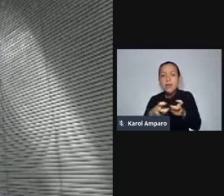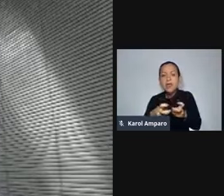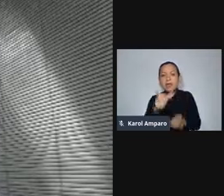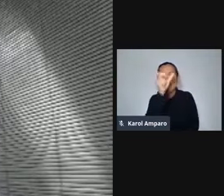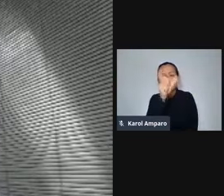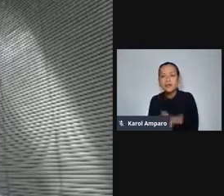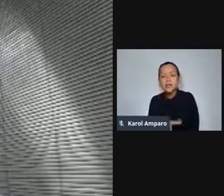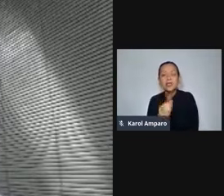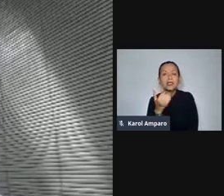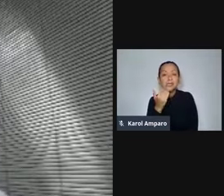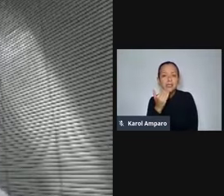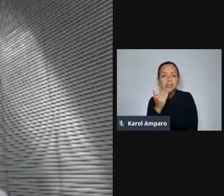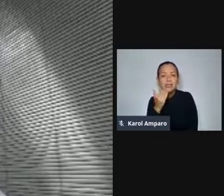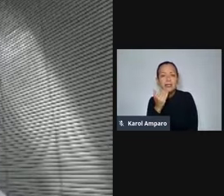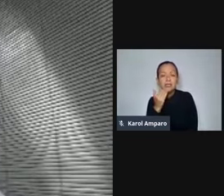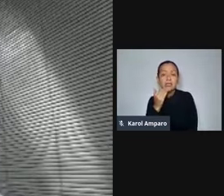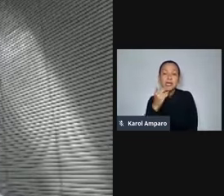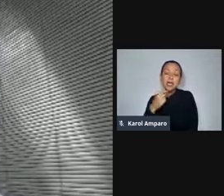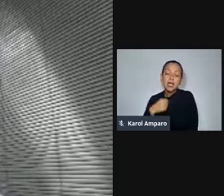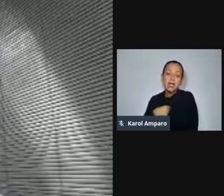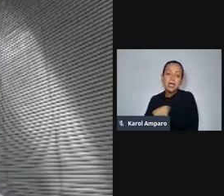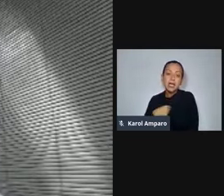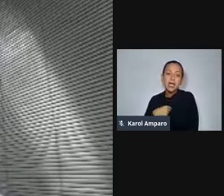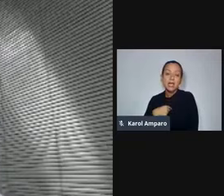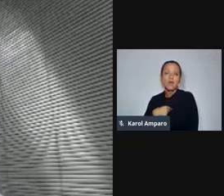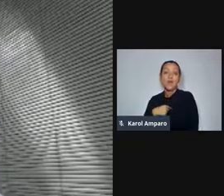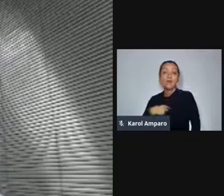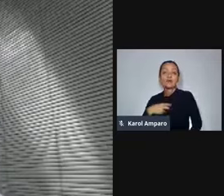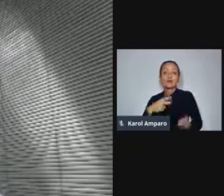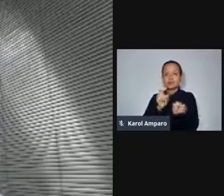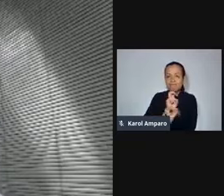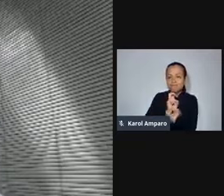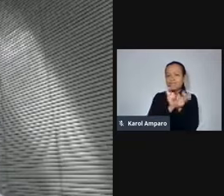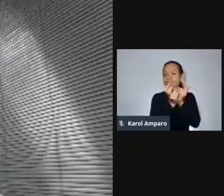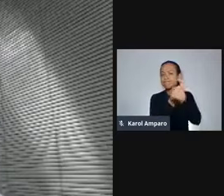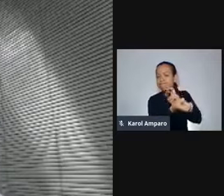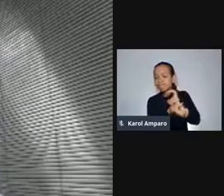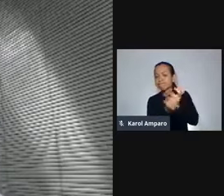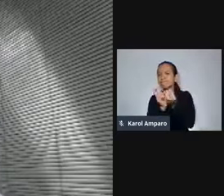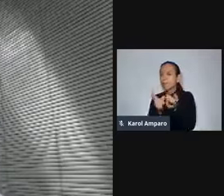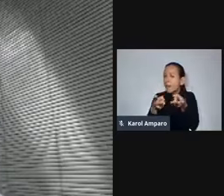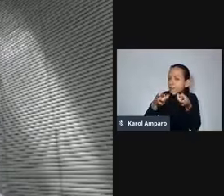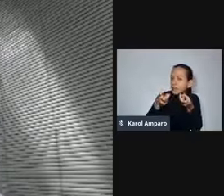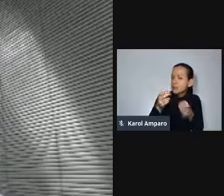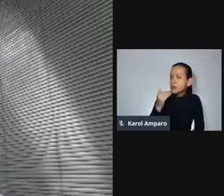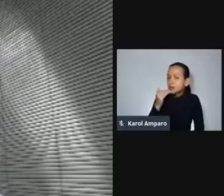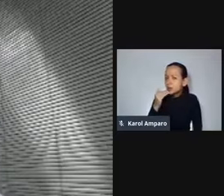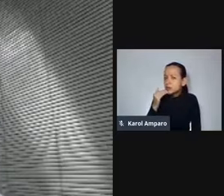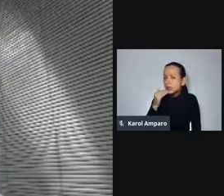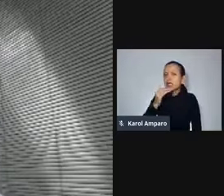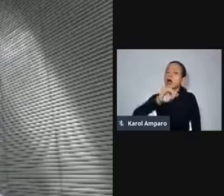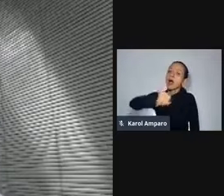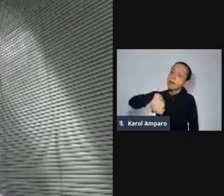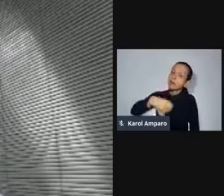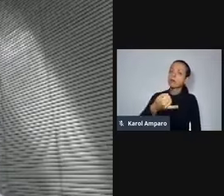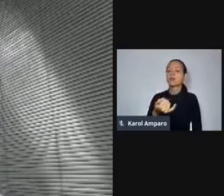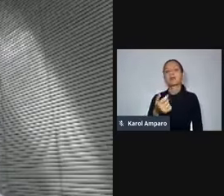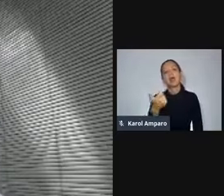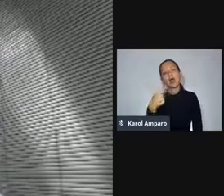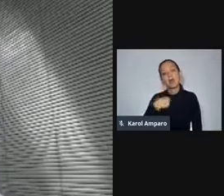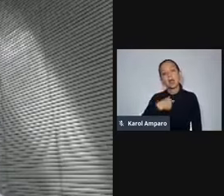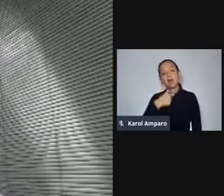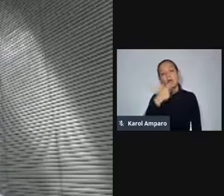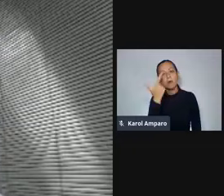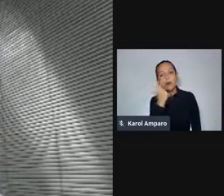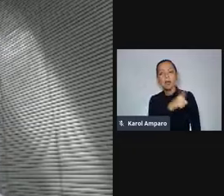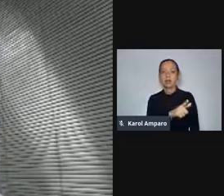falhas. Eu só tomo um drible, depois, né, passa a bola no meio das minhas pernas a partir do momento que eu não consegui entender aquele manejo